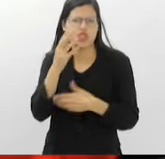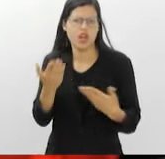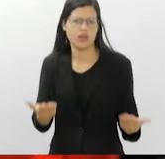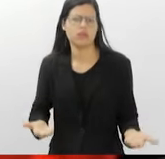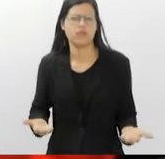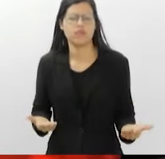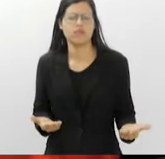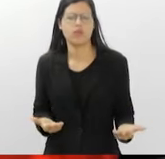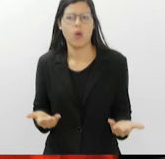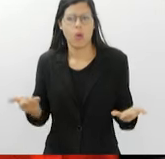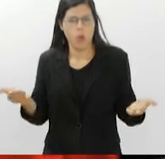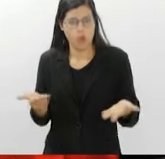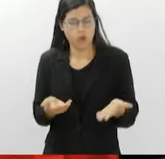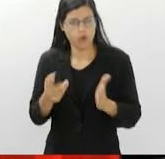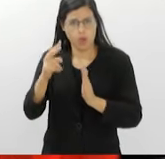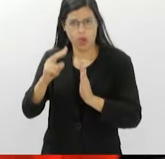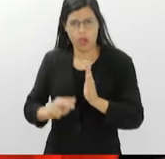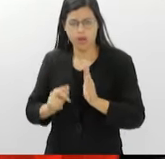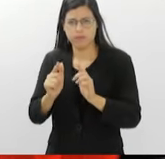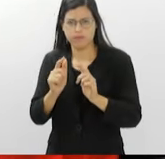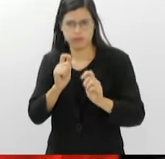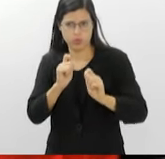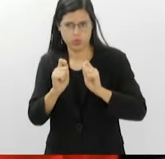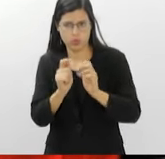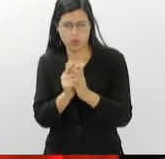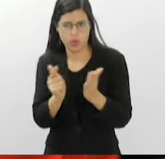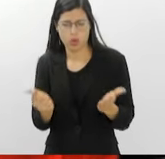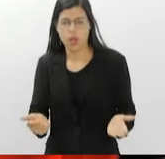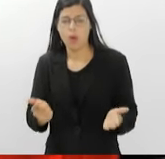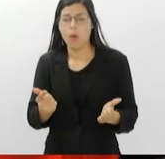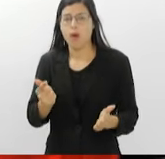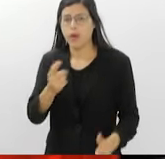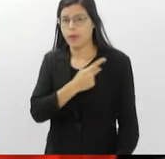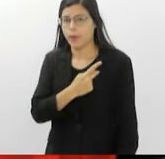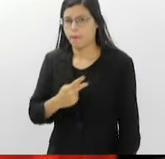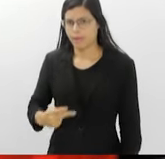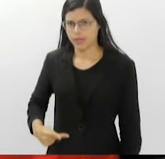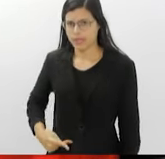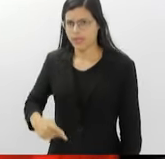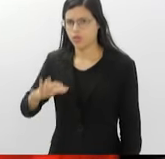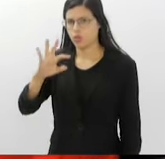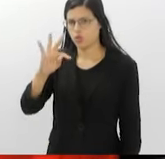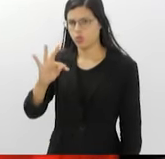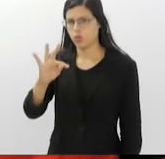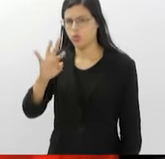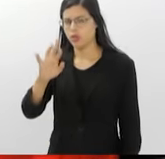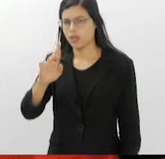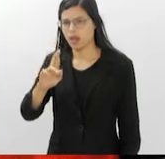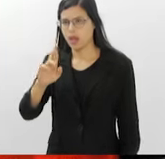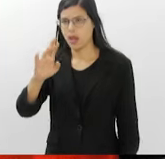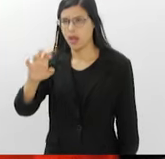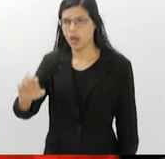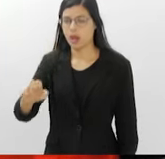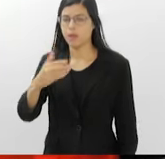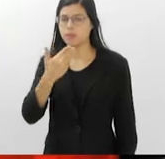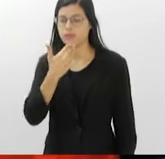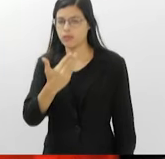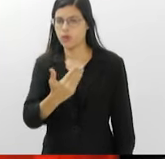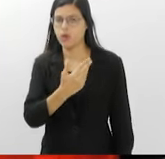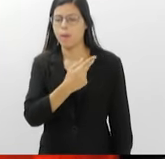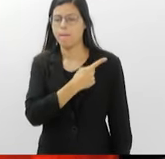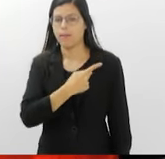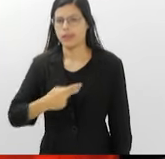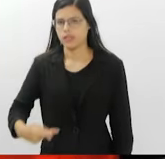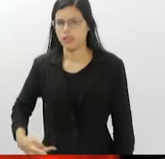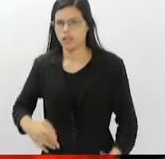leio nos jornais que o presidente do TRE está pedindo que os presidentes de partidos